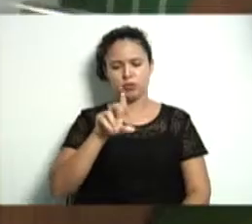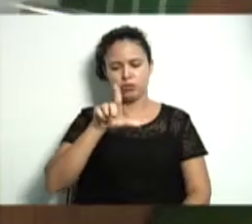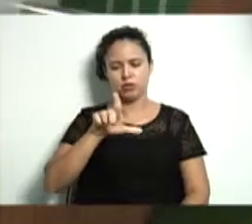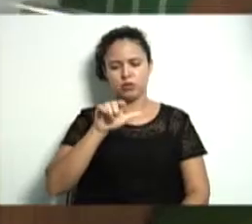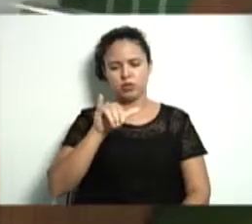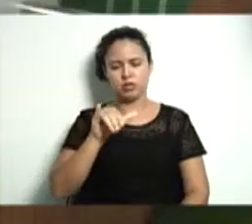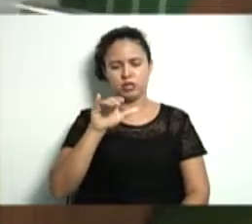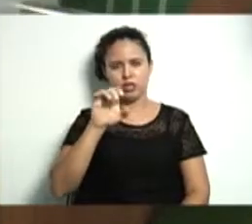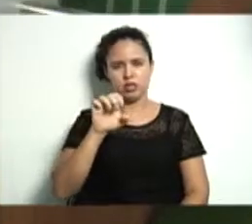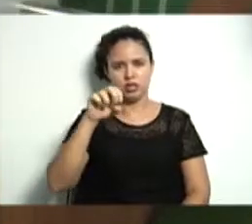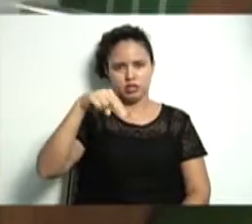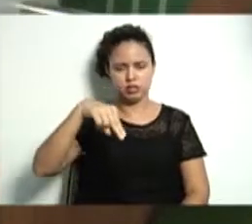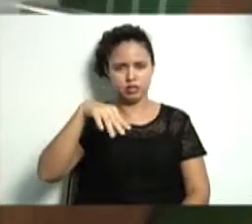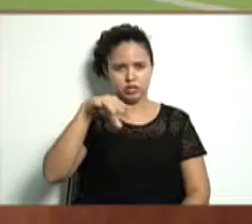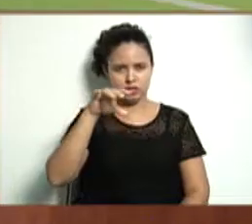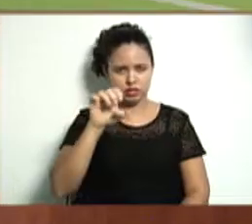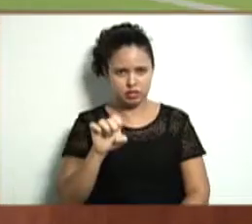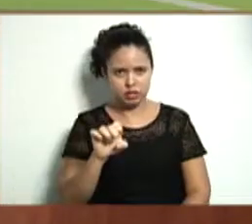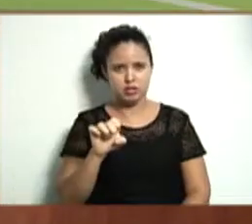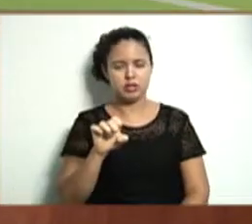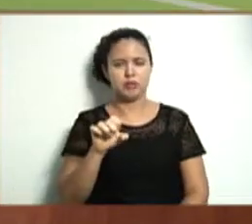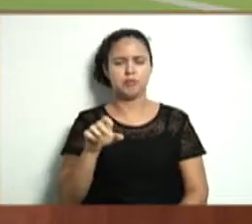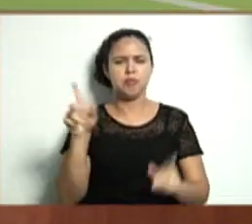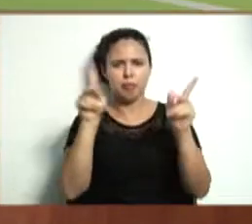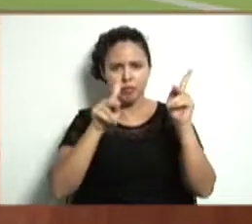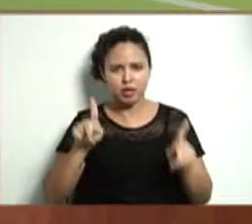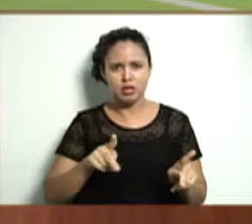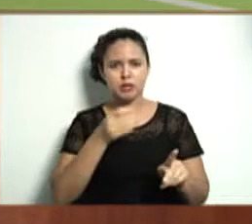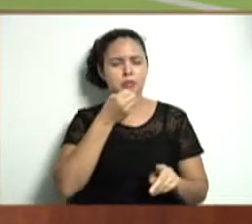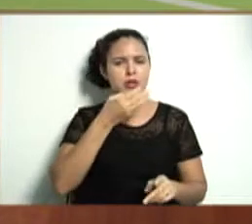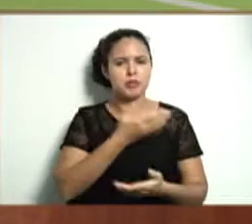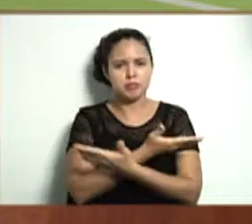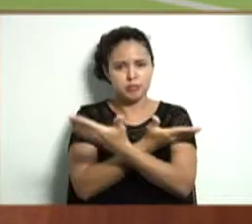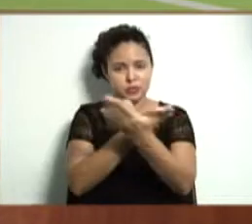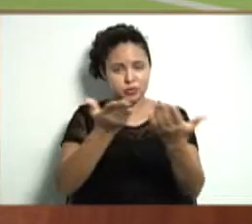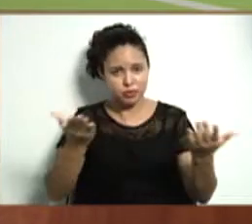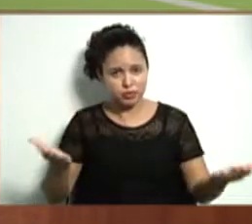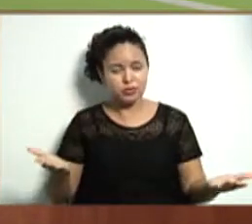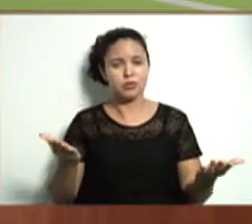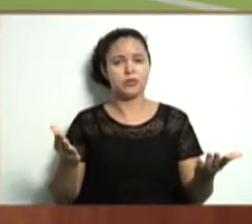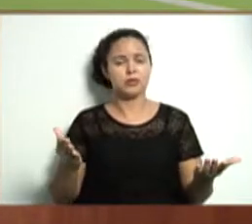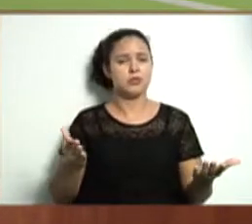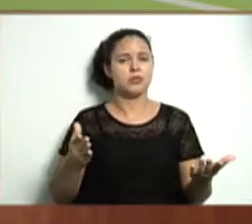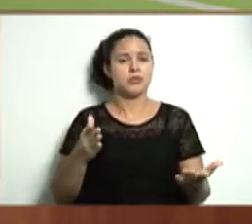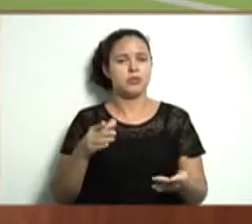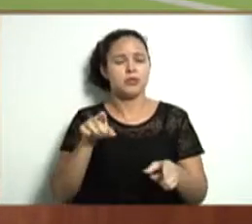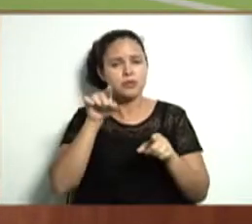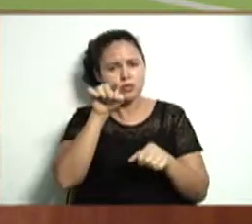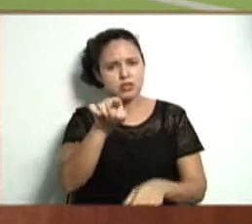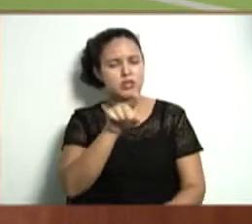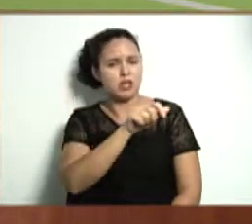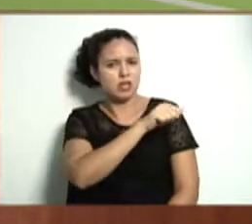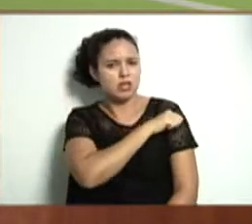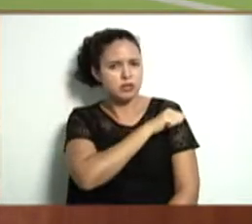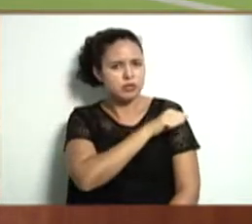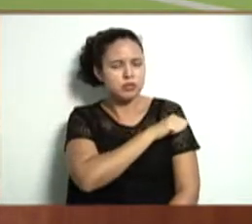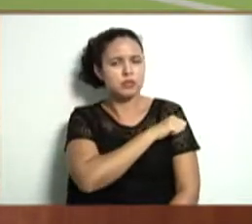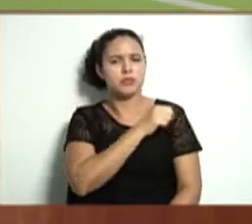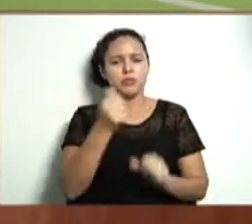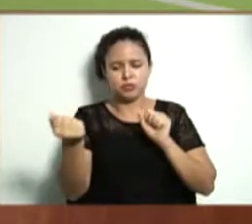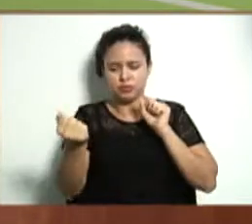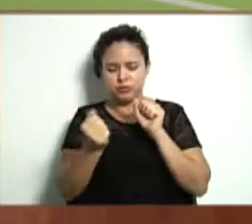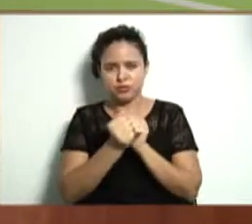Tudo bem. Paz e bem para todos e todas. Paz e bem principalmente para você que está aqui